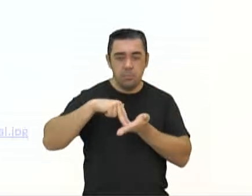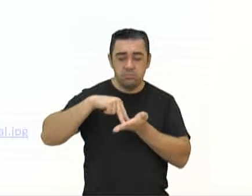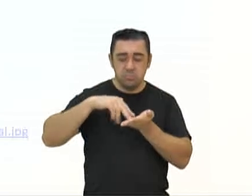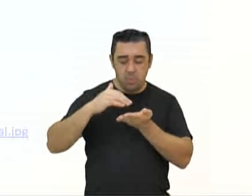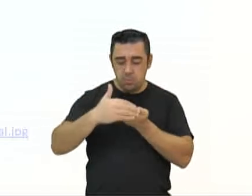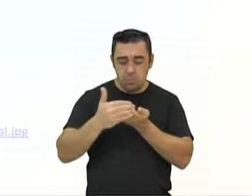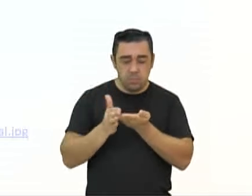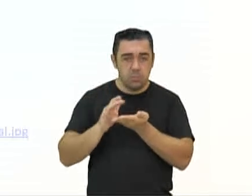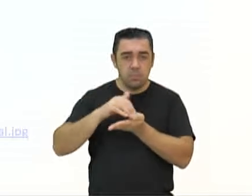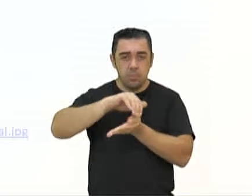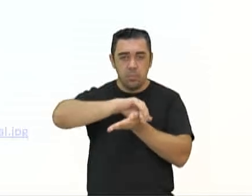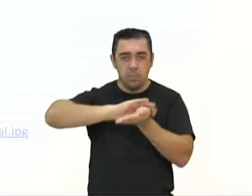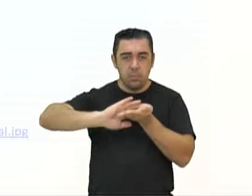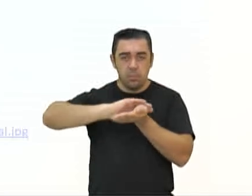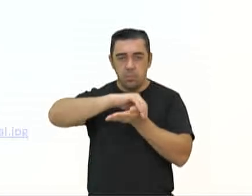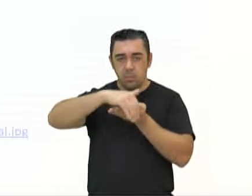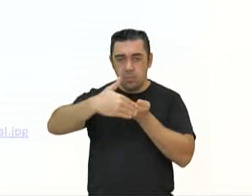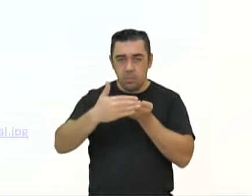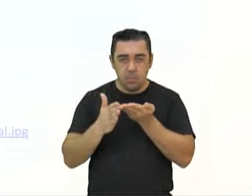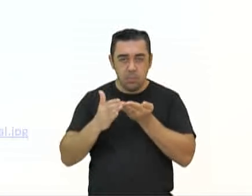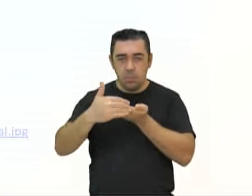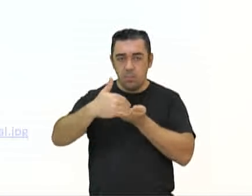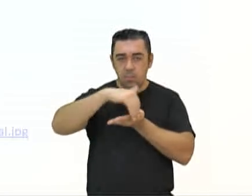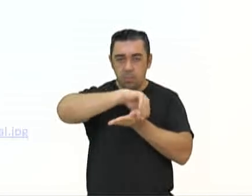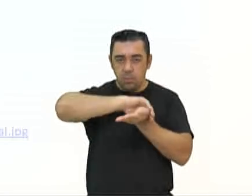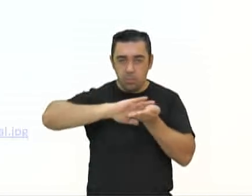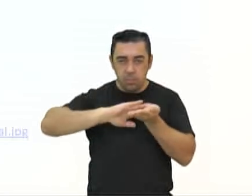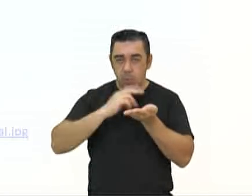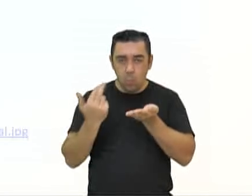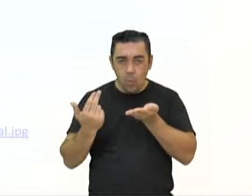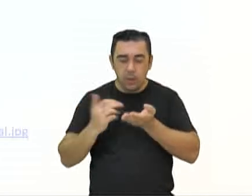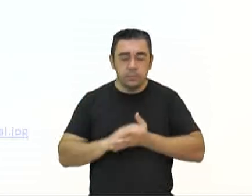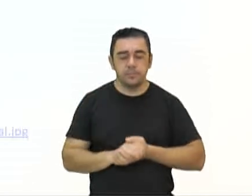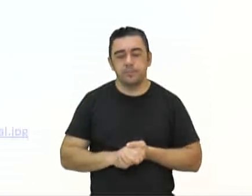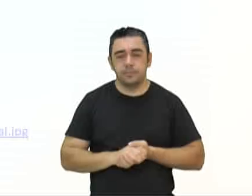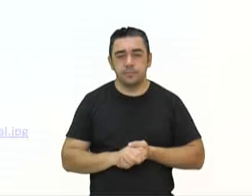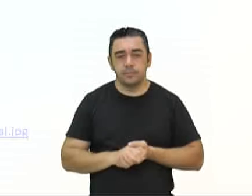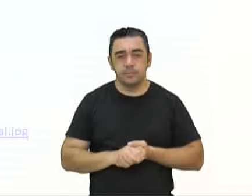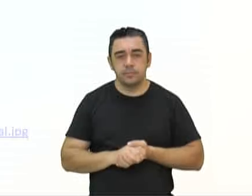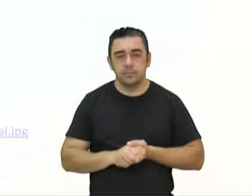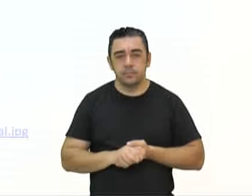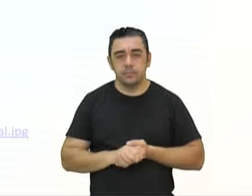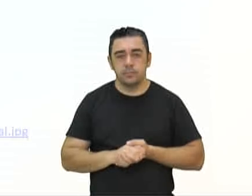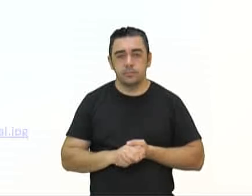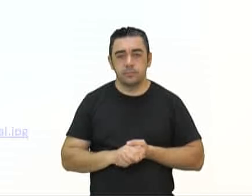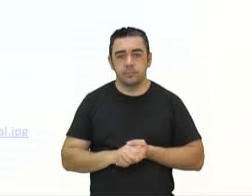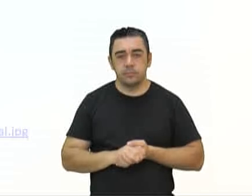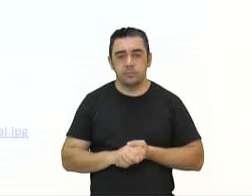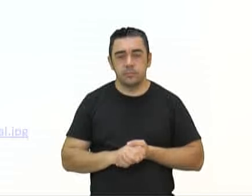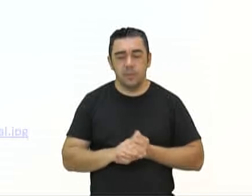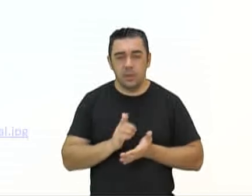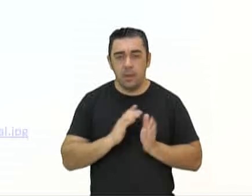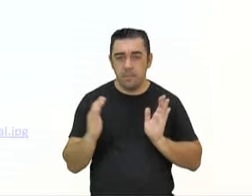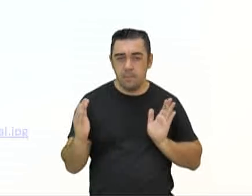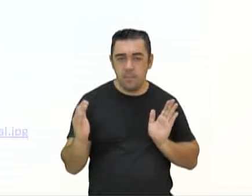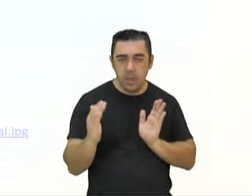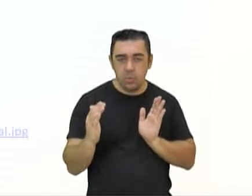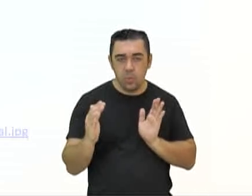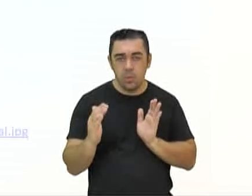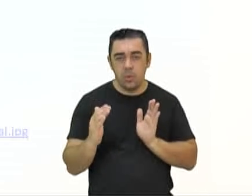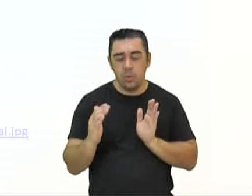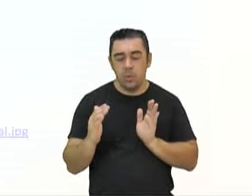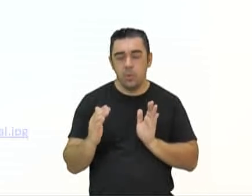elas são iguais dos dois lados. Possuem quilhas menores que as direcionais.